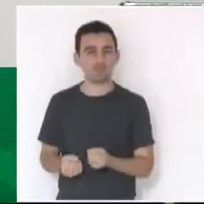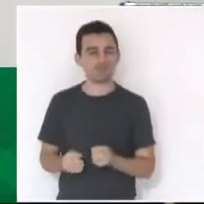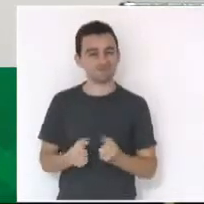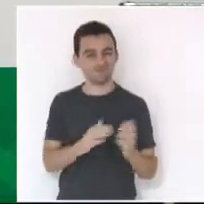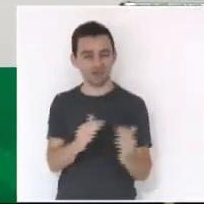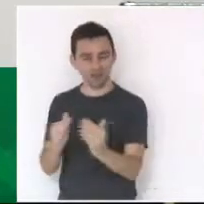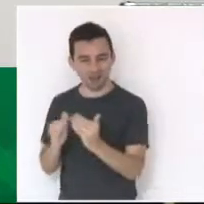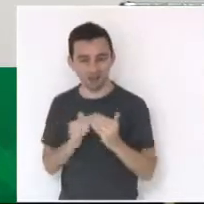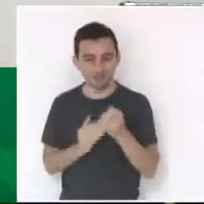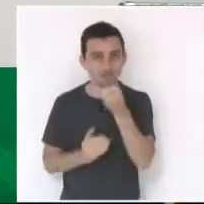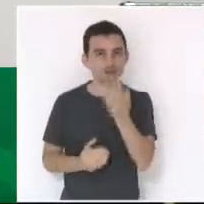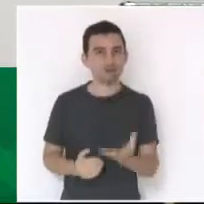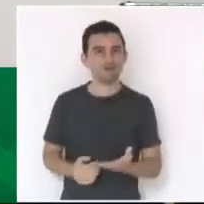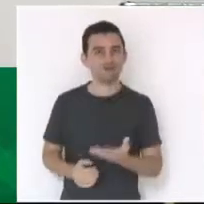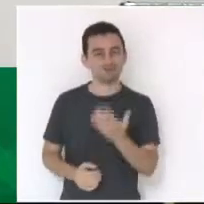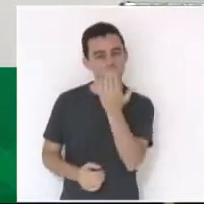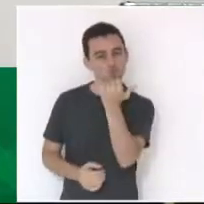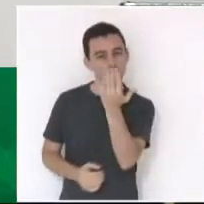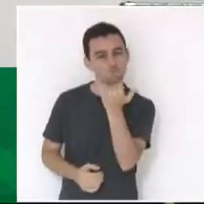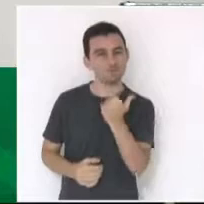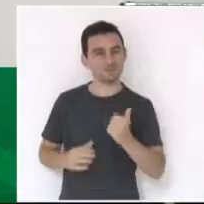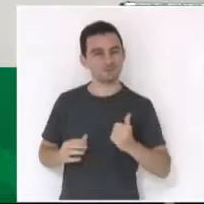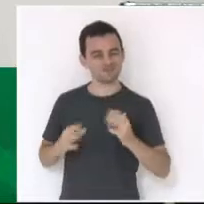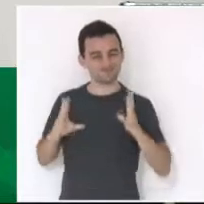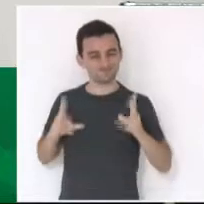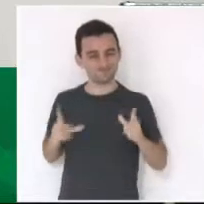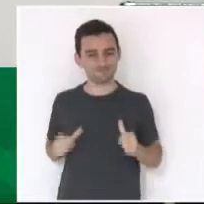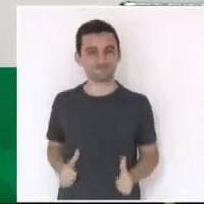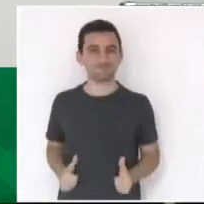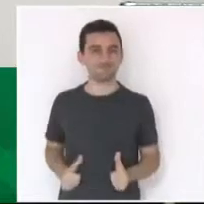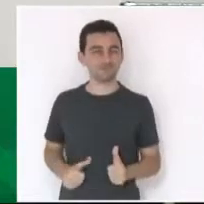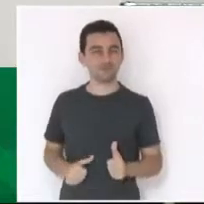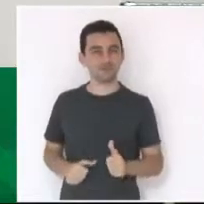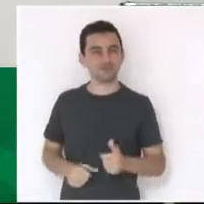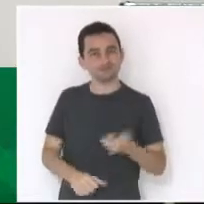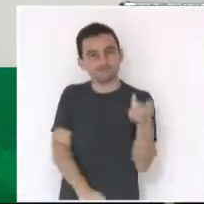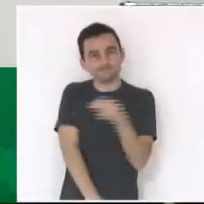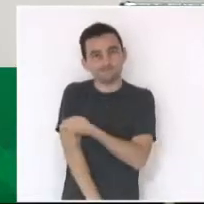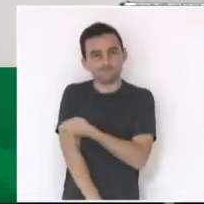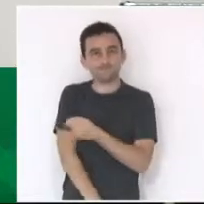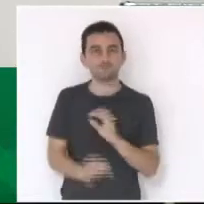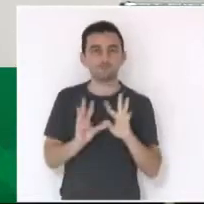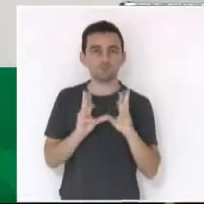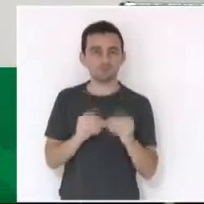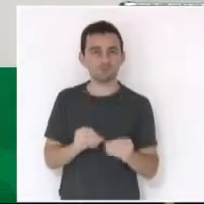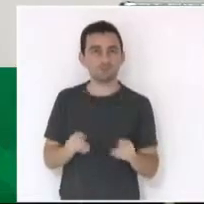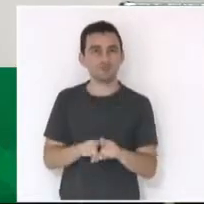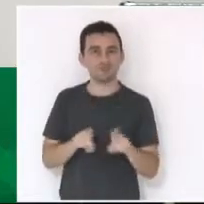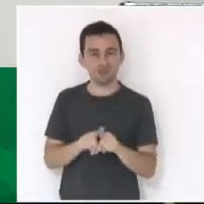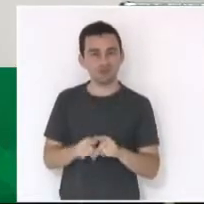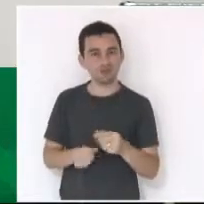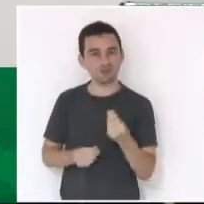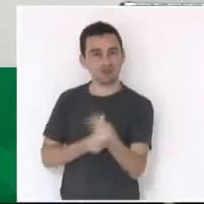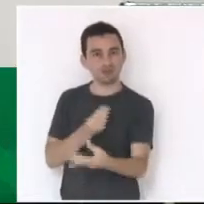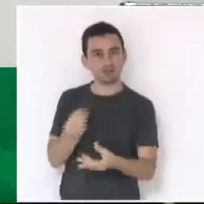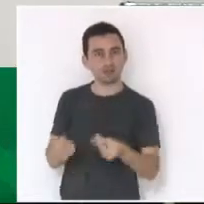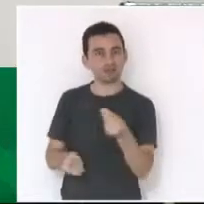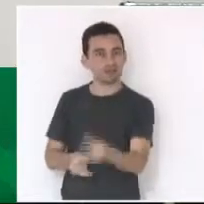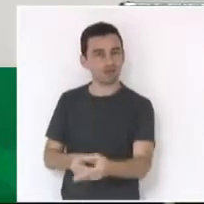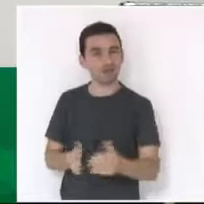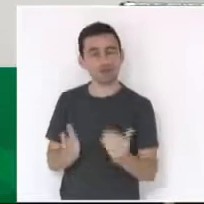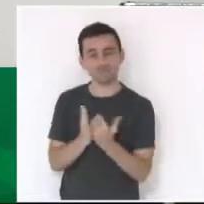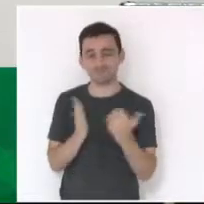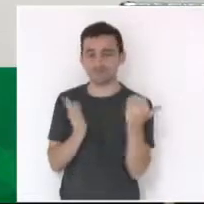saudável vacina para todos que radique as doenças que oferecem Mais vagas nos hospitais